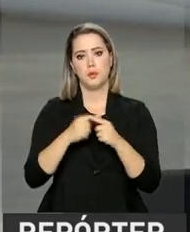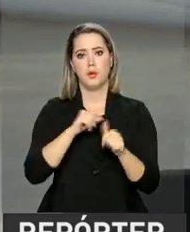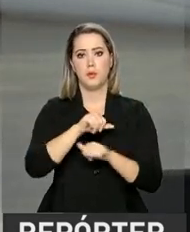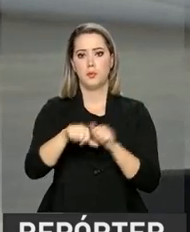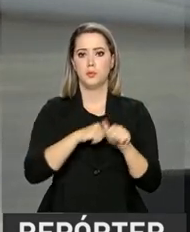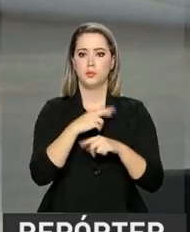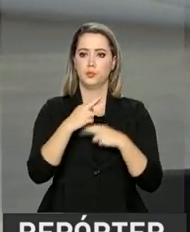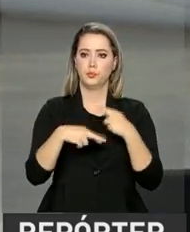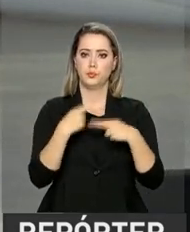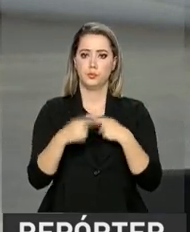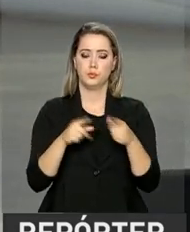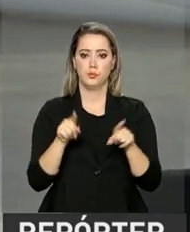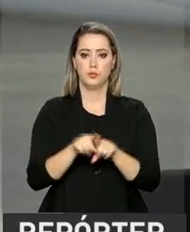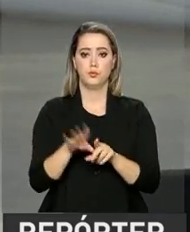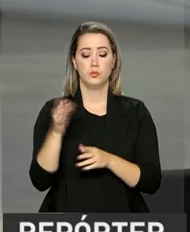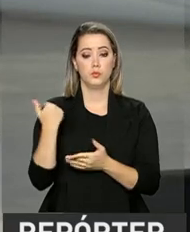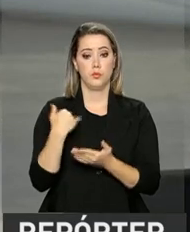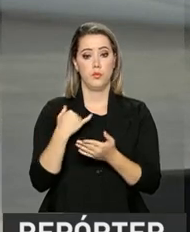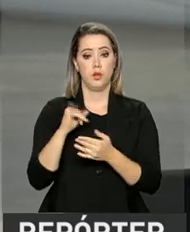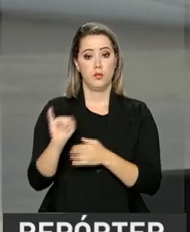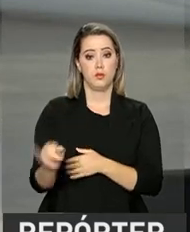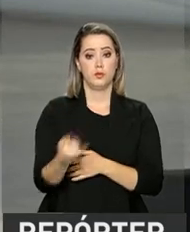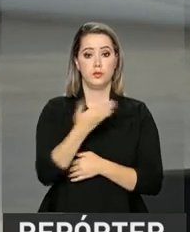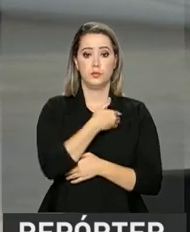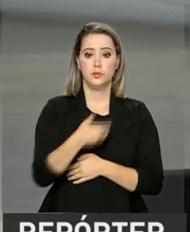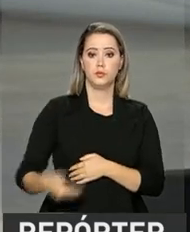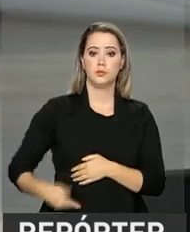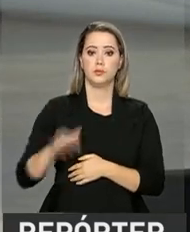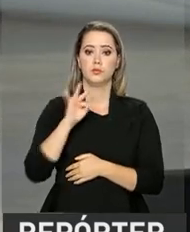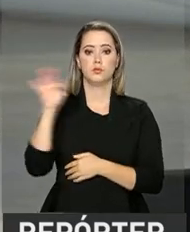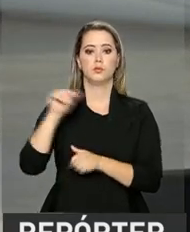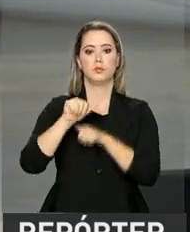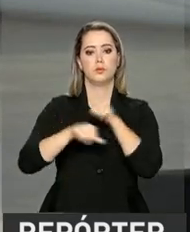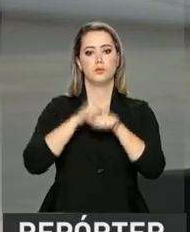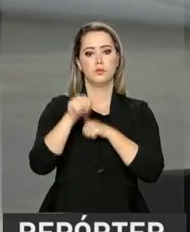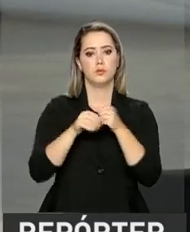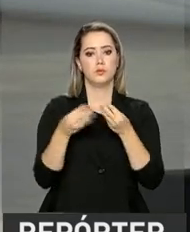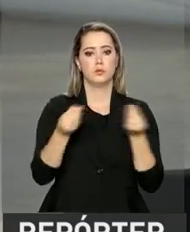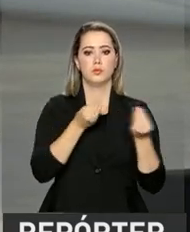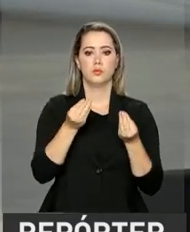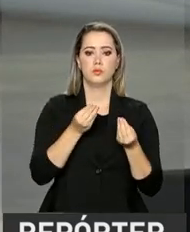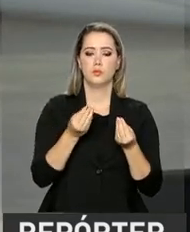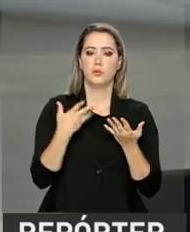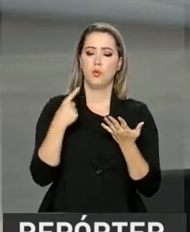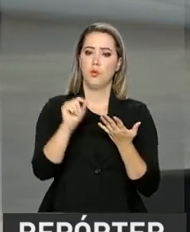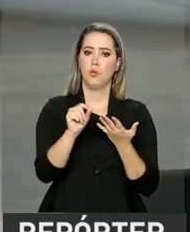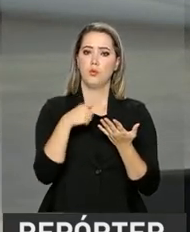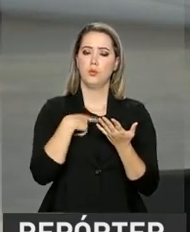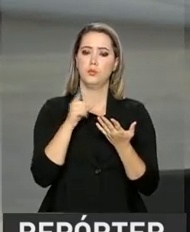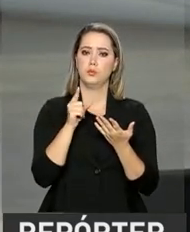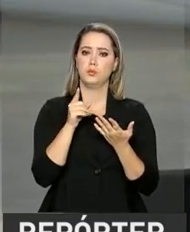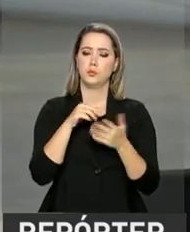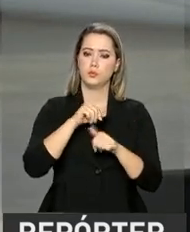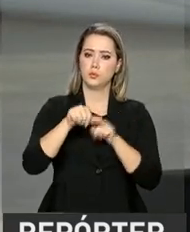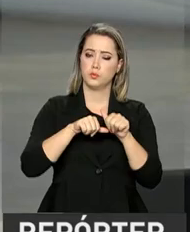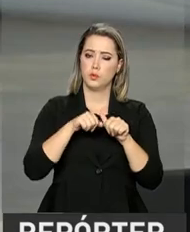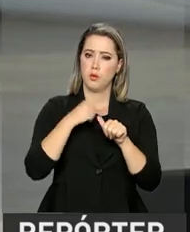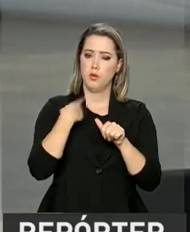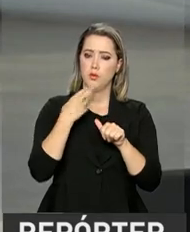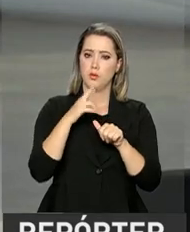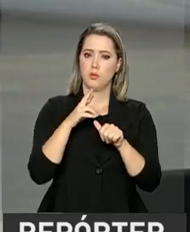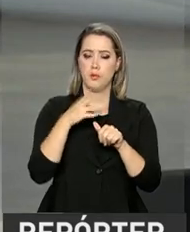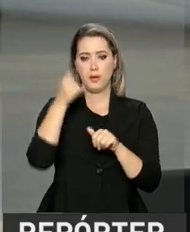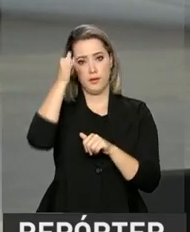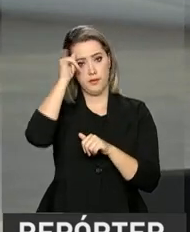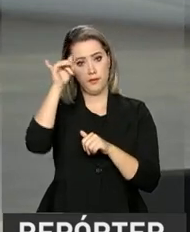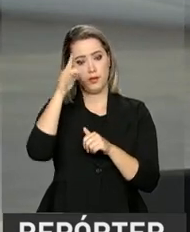cartão de crédito. Em janeiro, o governo federal mudou as regras de funcionamento do rotativo para combater a